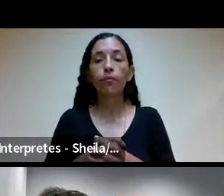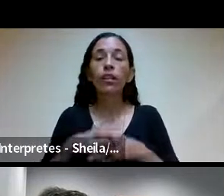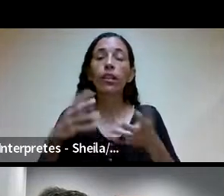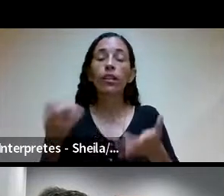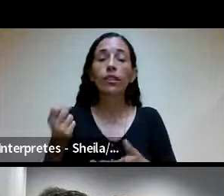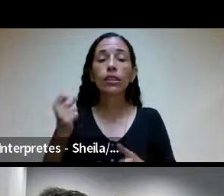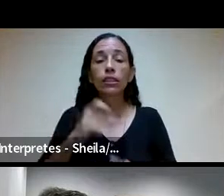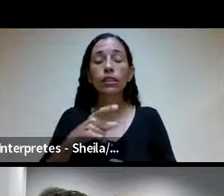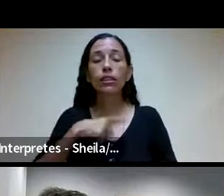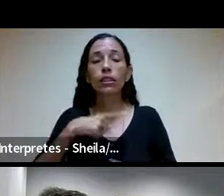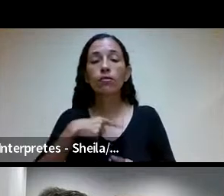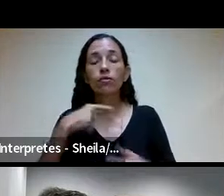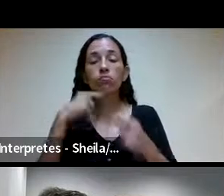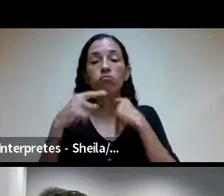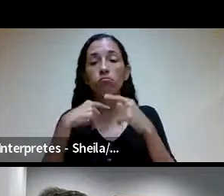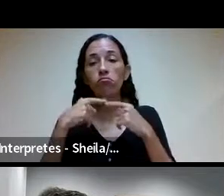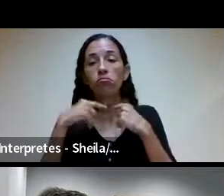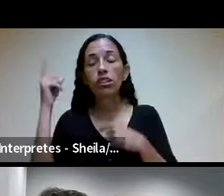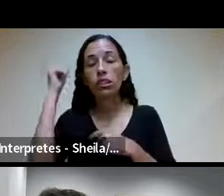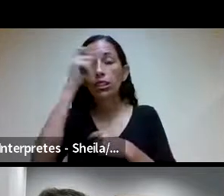O pagamento vai ser feito